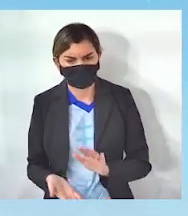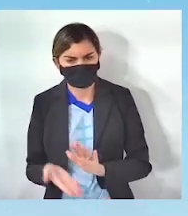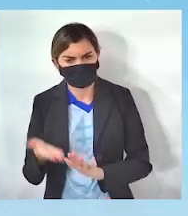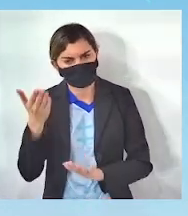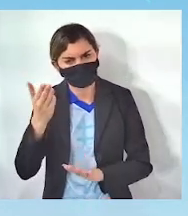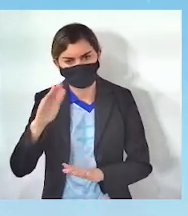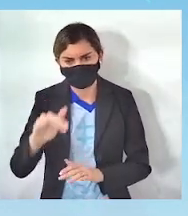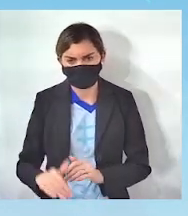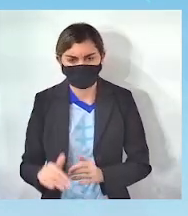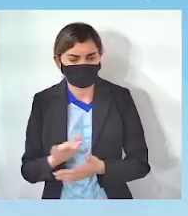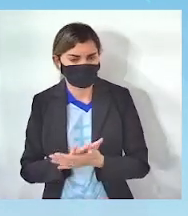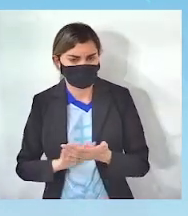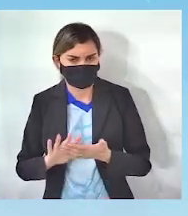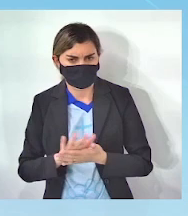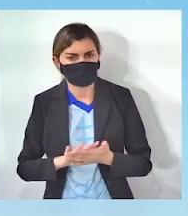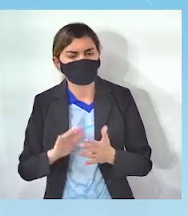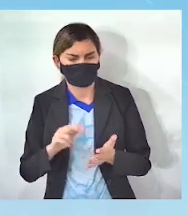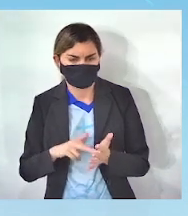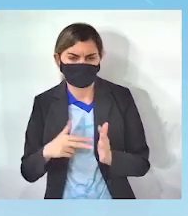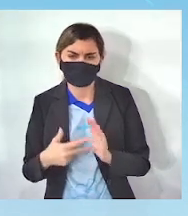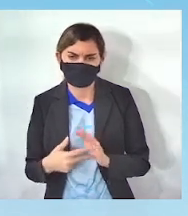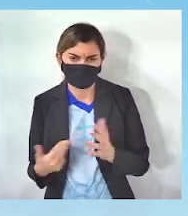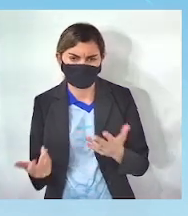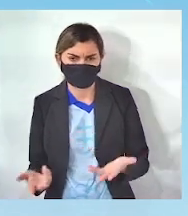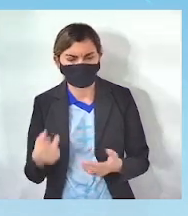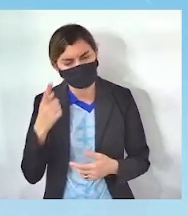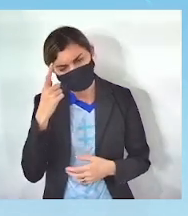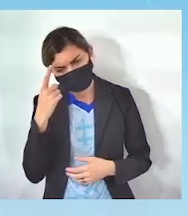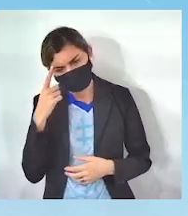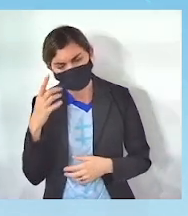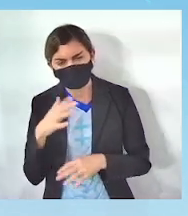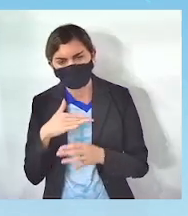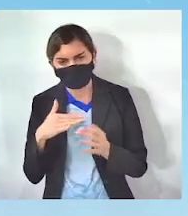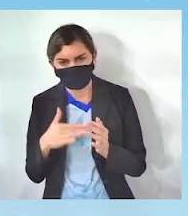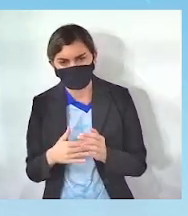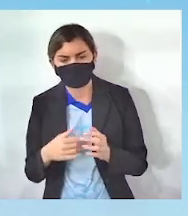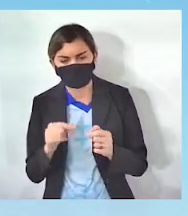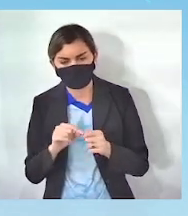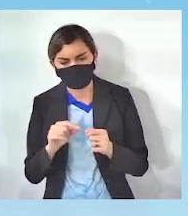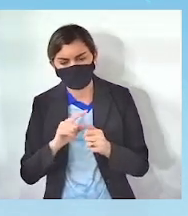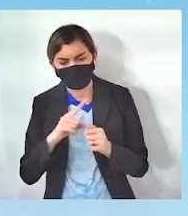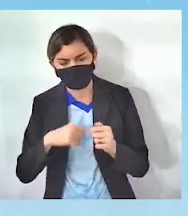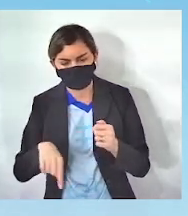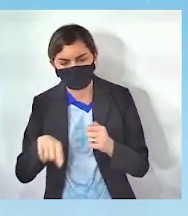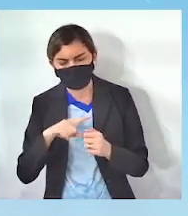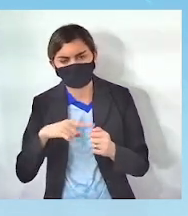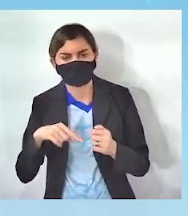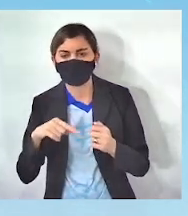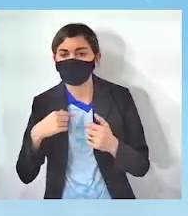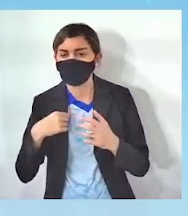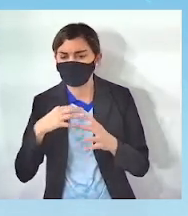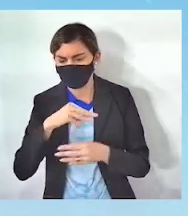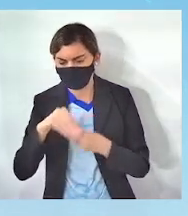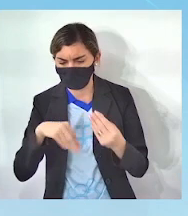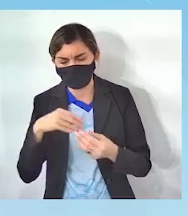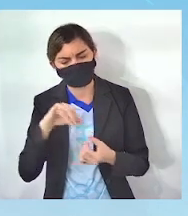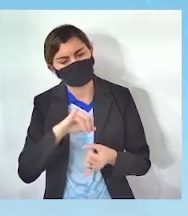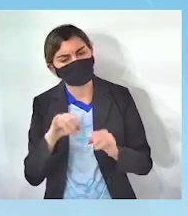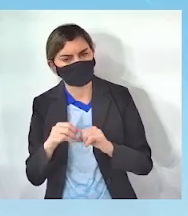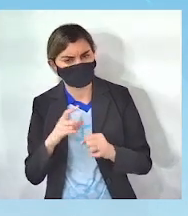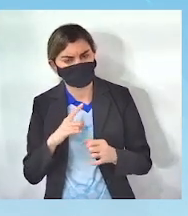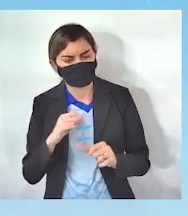nem diminui. Então faz sentido que se pensar que tudo é feito de átomos, e onde há reação química,